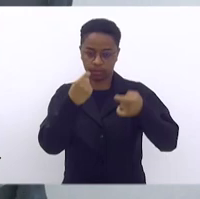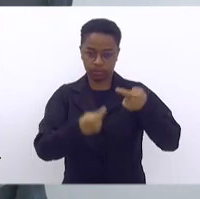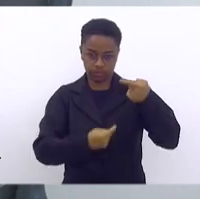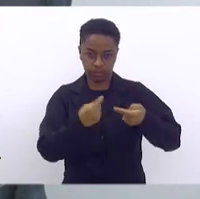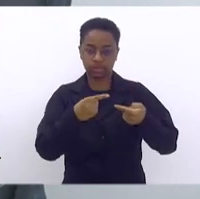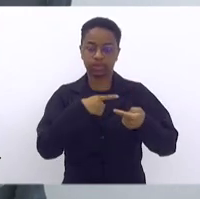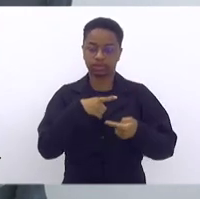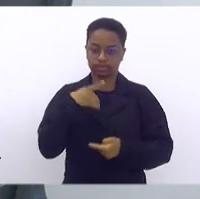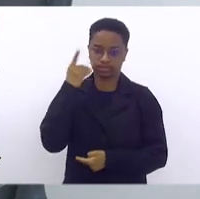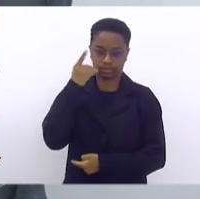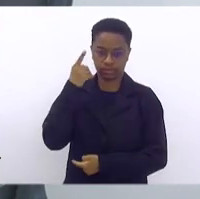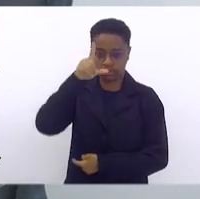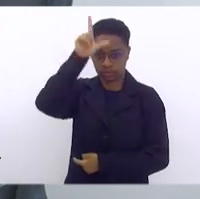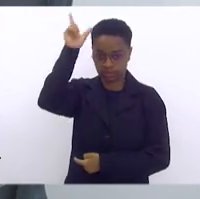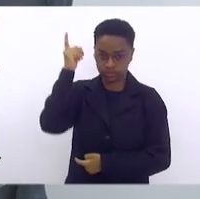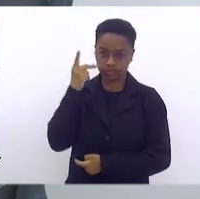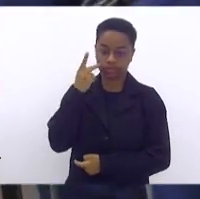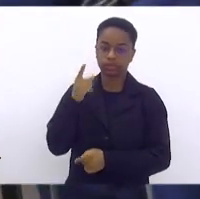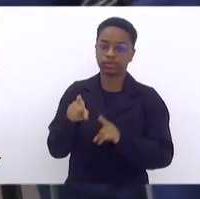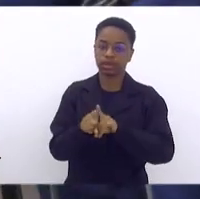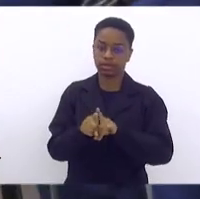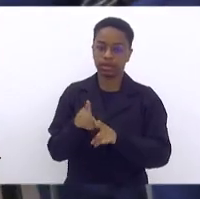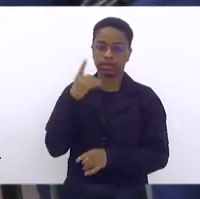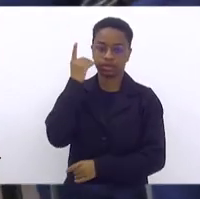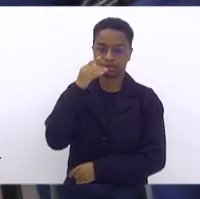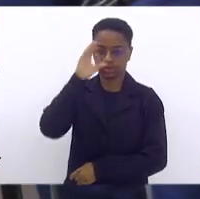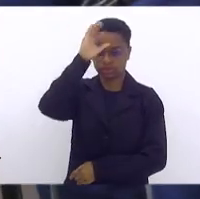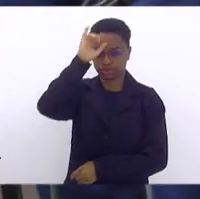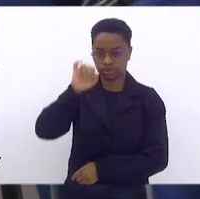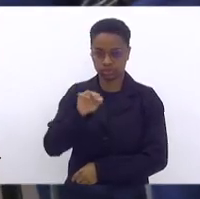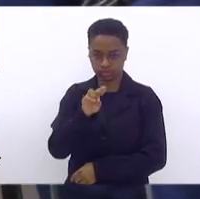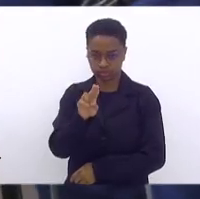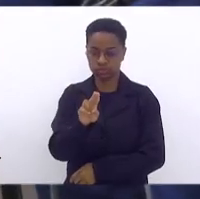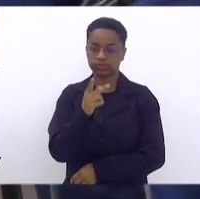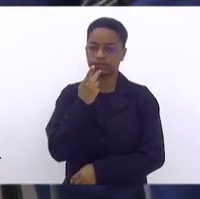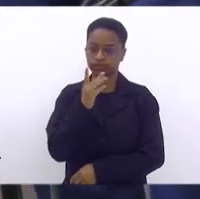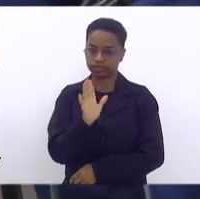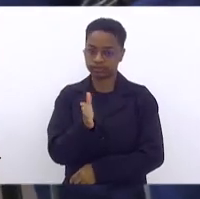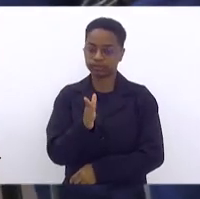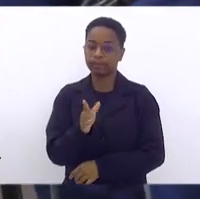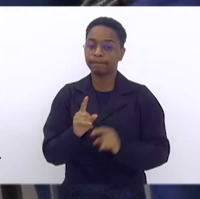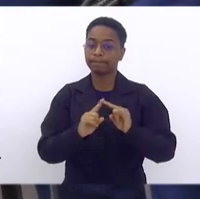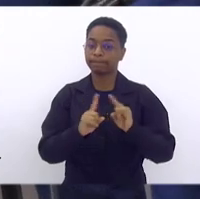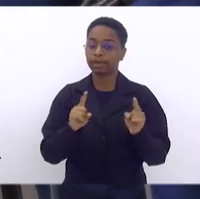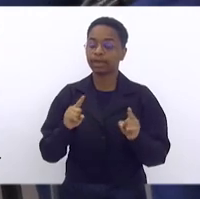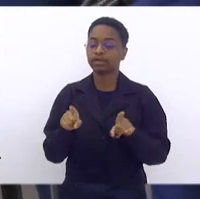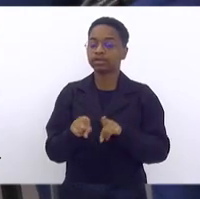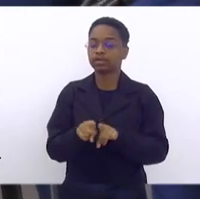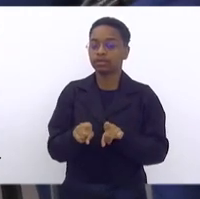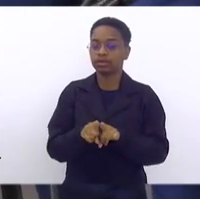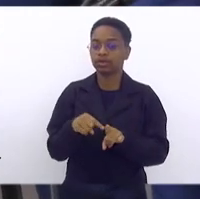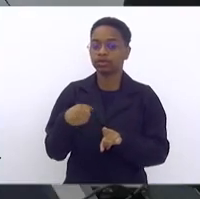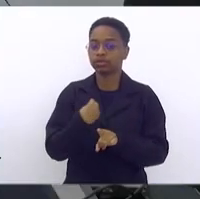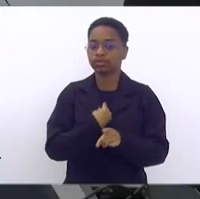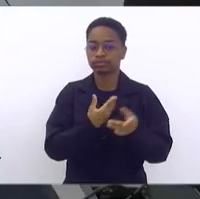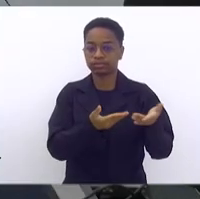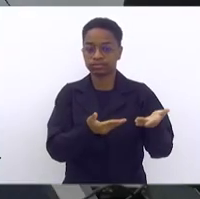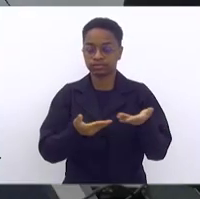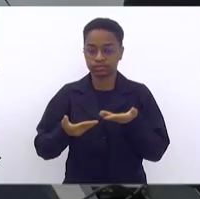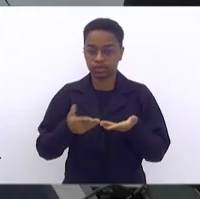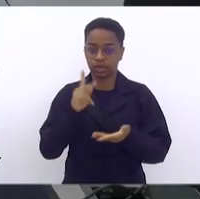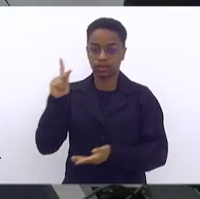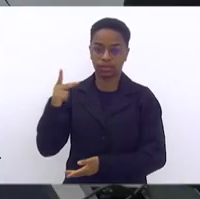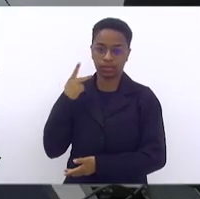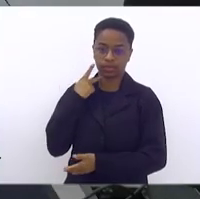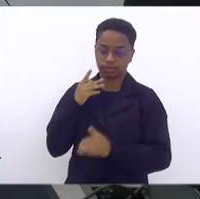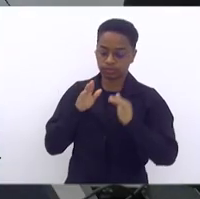deputado Luiz Paulo, como também a deputada Tia Ju, nós traremos aqui também a Procuradoria da Mulher da Câmara